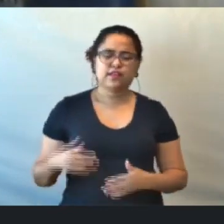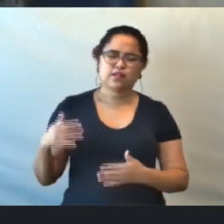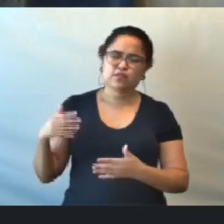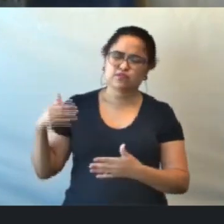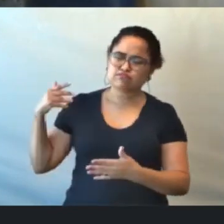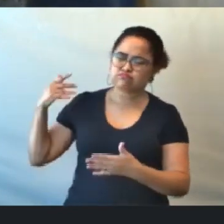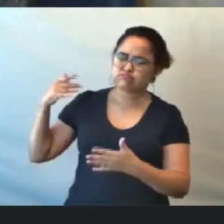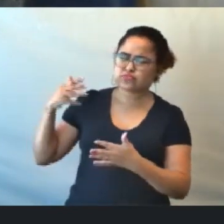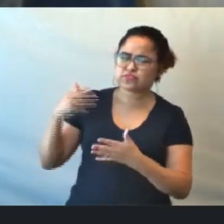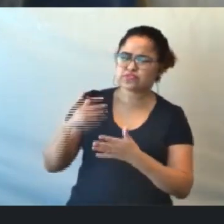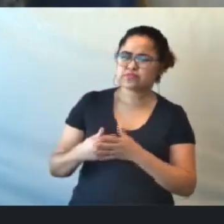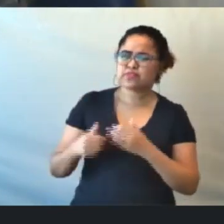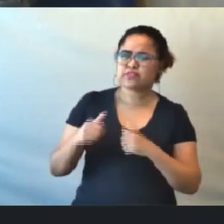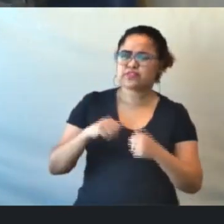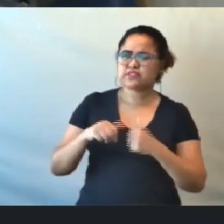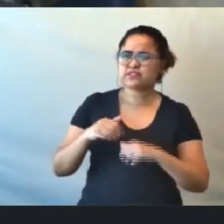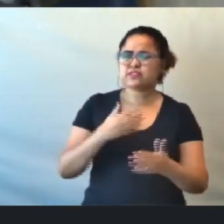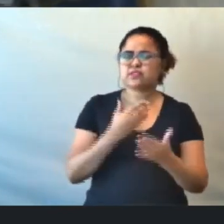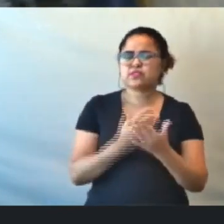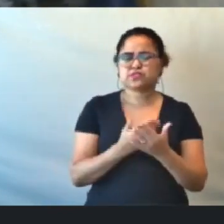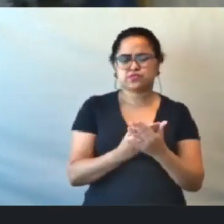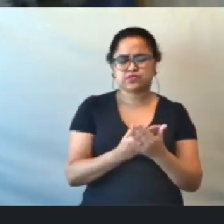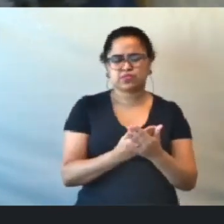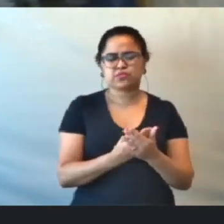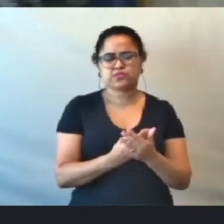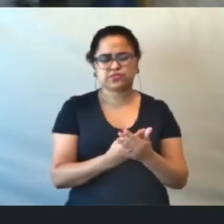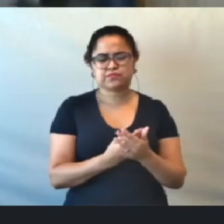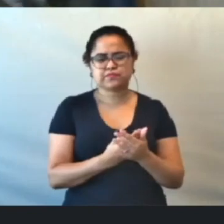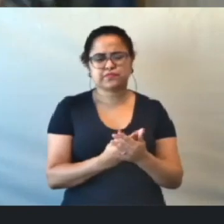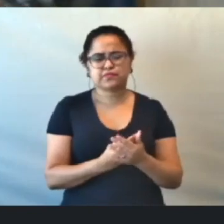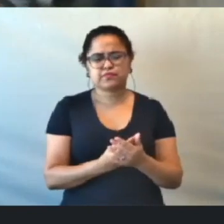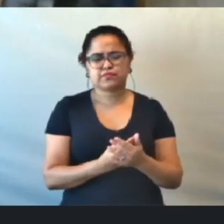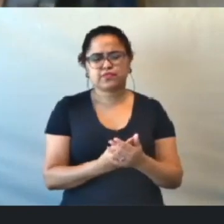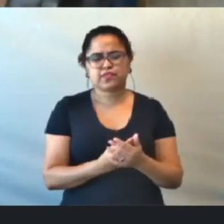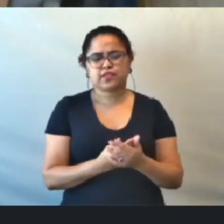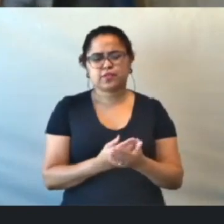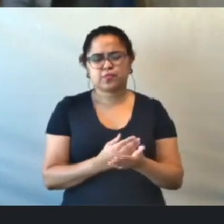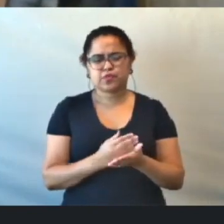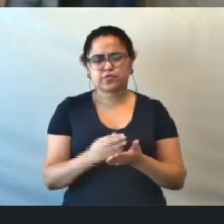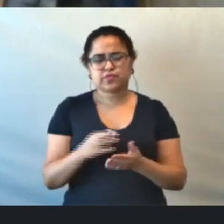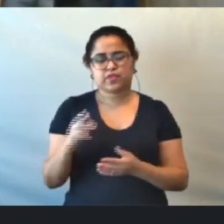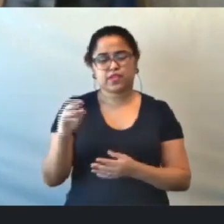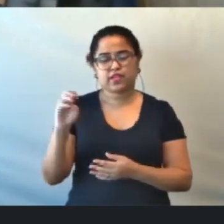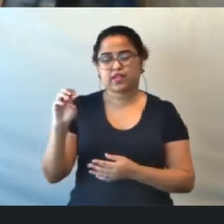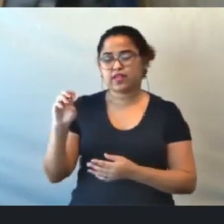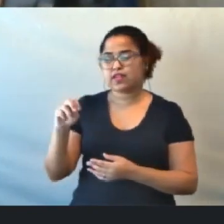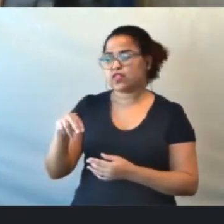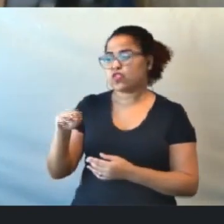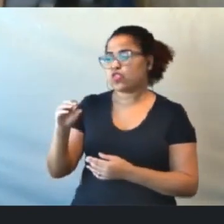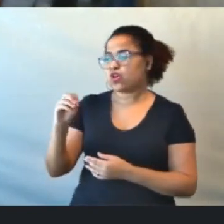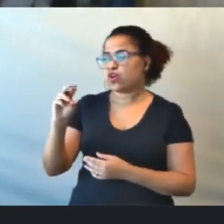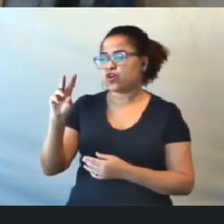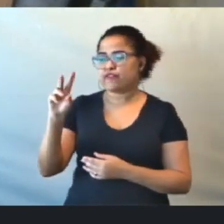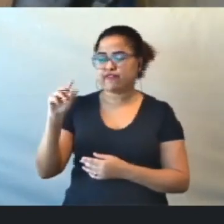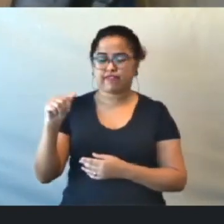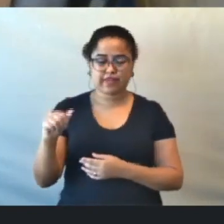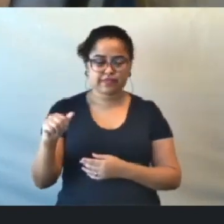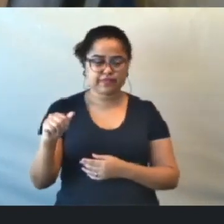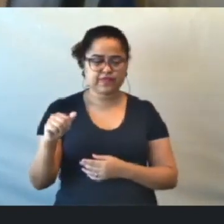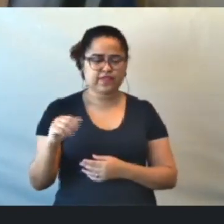feitos por iniciativa da Renova no Doce, e de longe o Estado de Minas tem uma base de